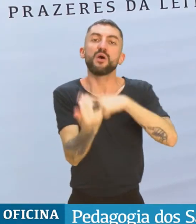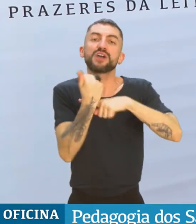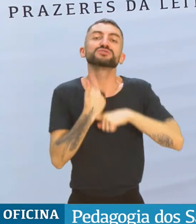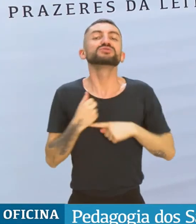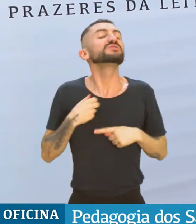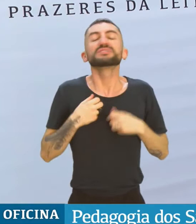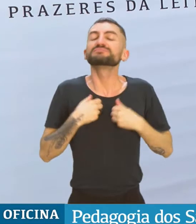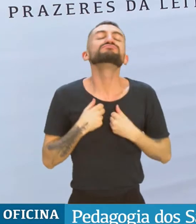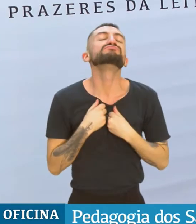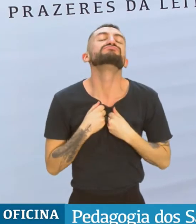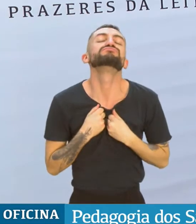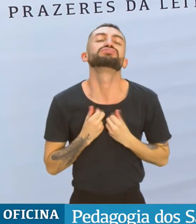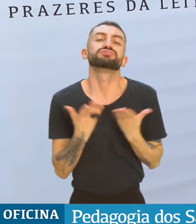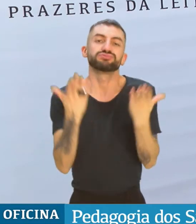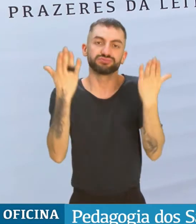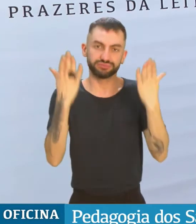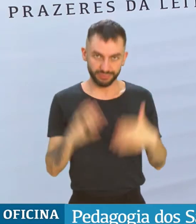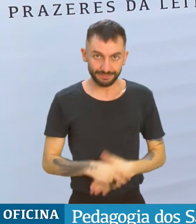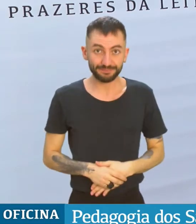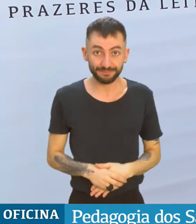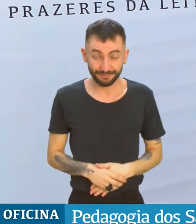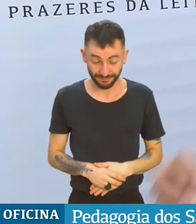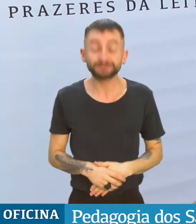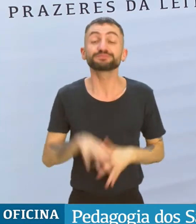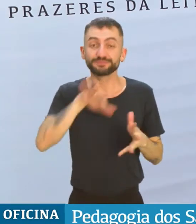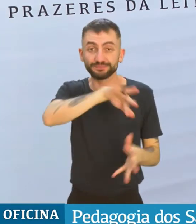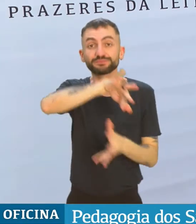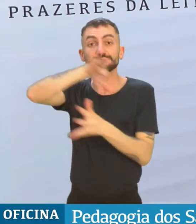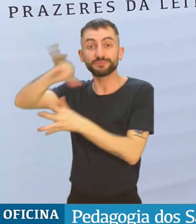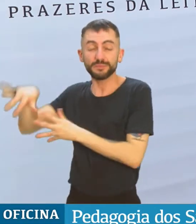Outra coisa, sobre a duração do sarau.